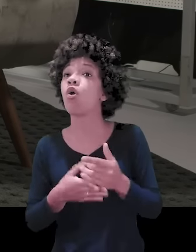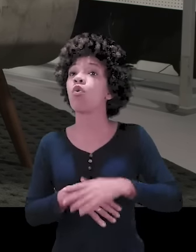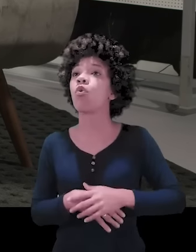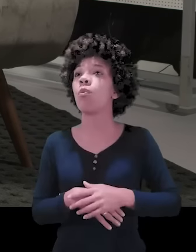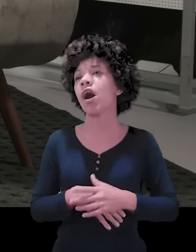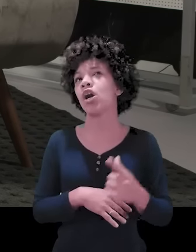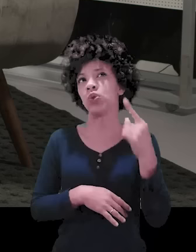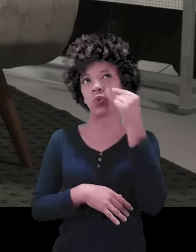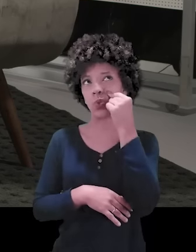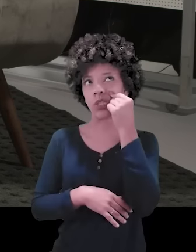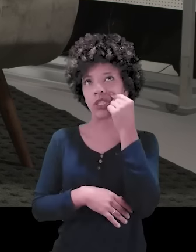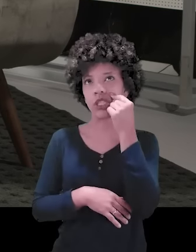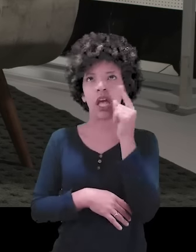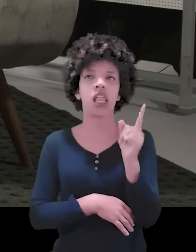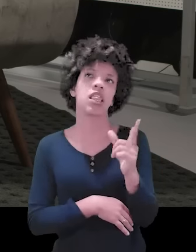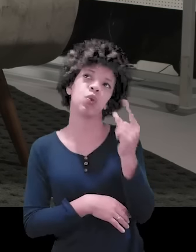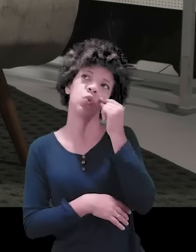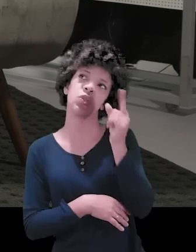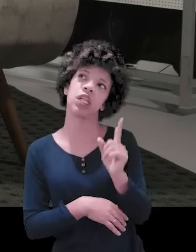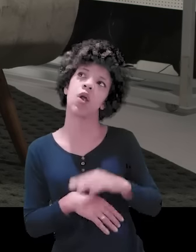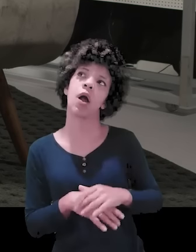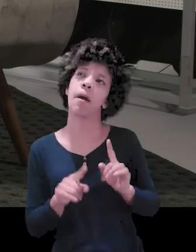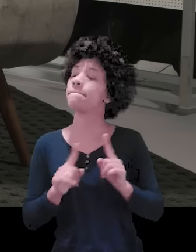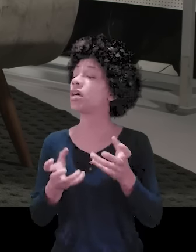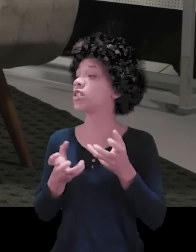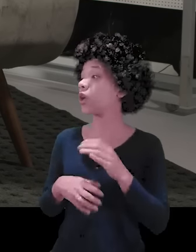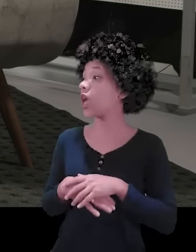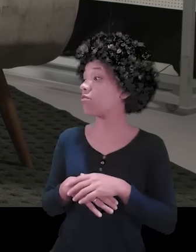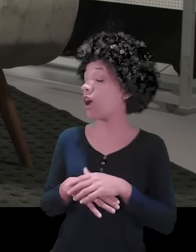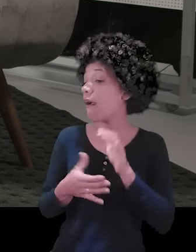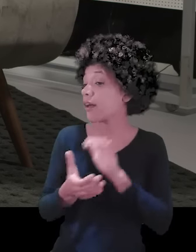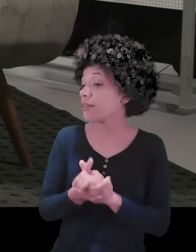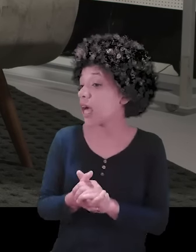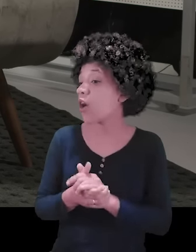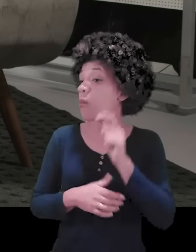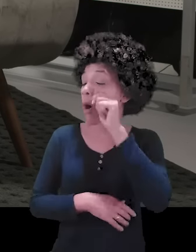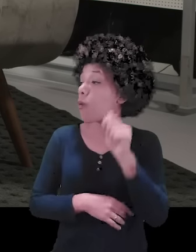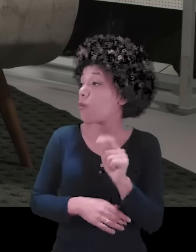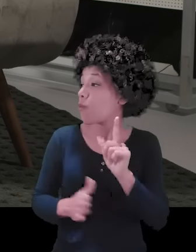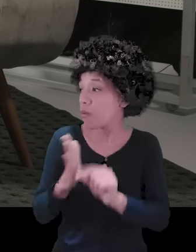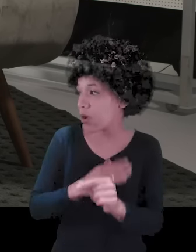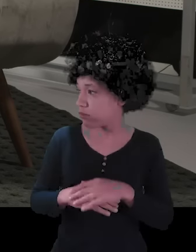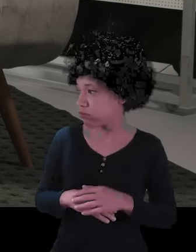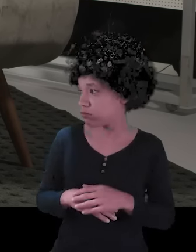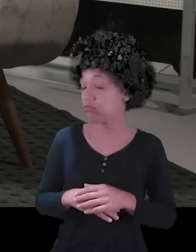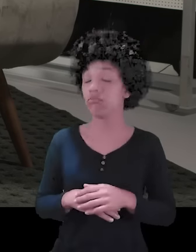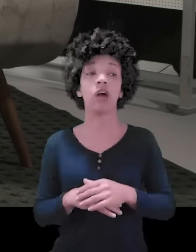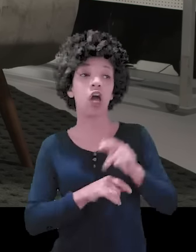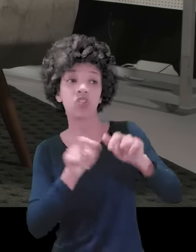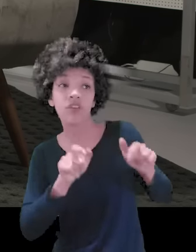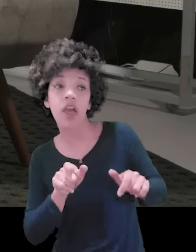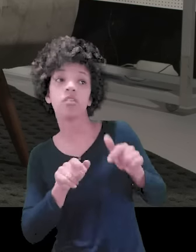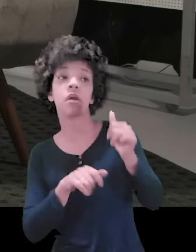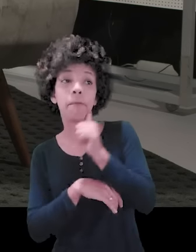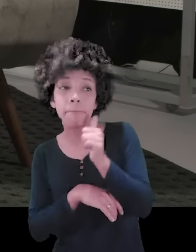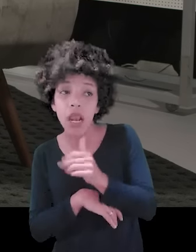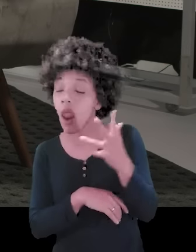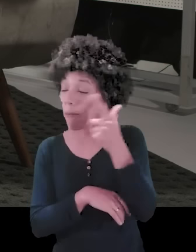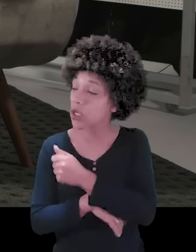a notícia não que não tem tanto problema assim mas eu quero casar com uma refugiada ucraniano tô vendo muita mulher craniana bonita babá